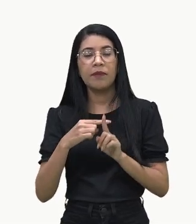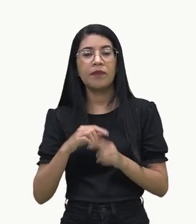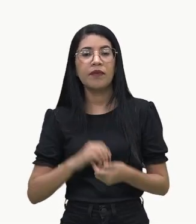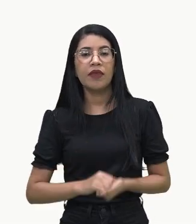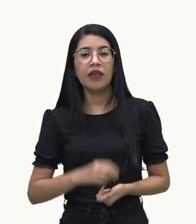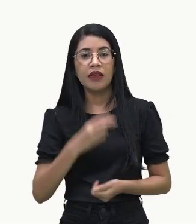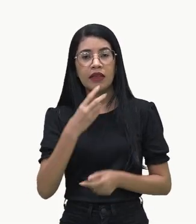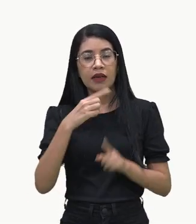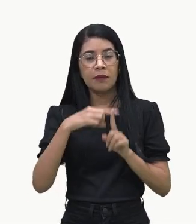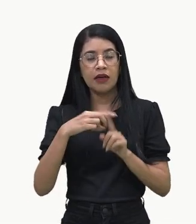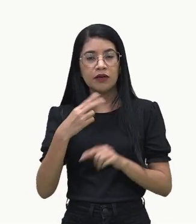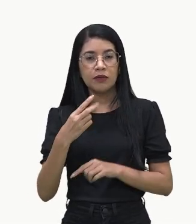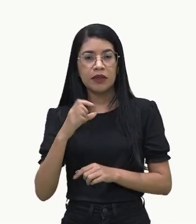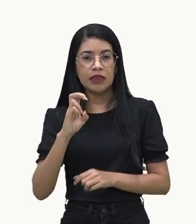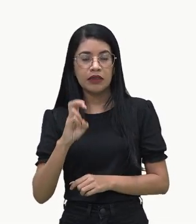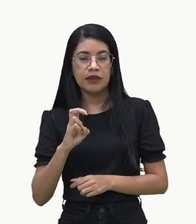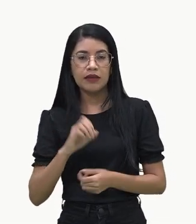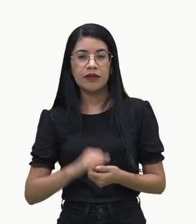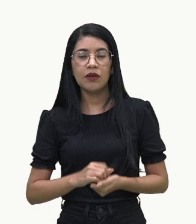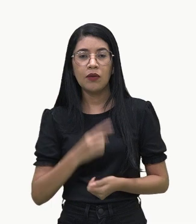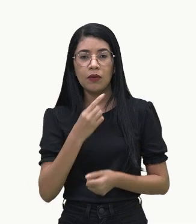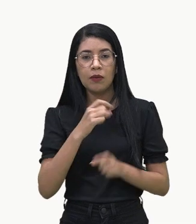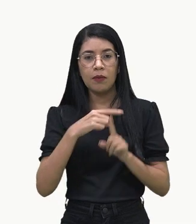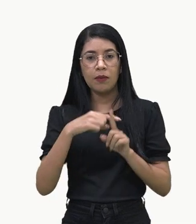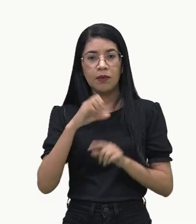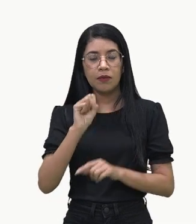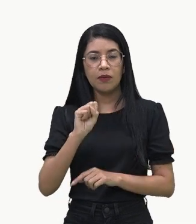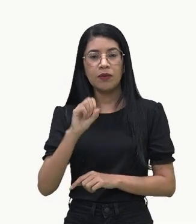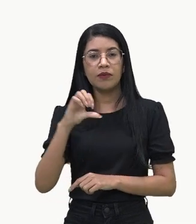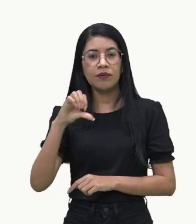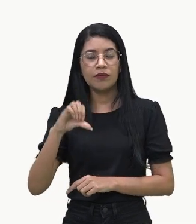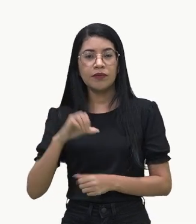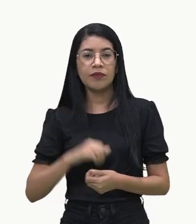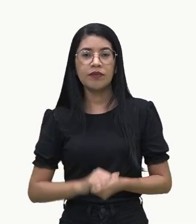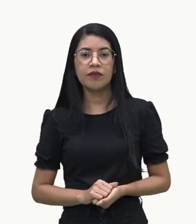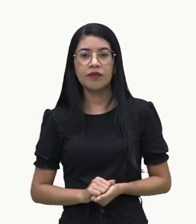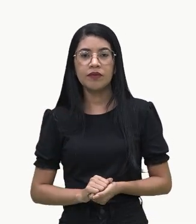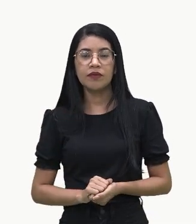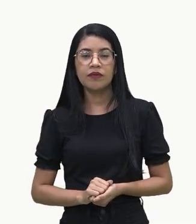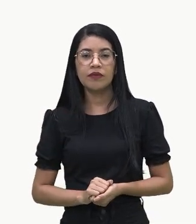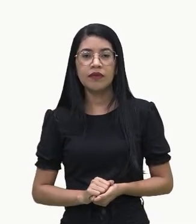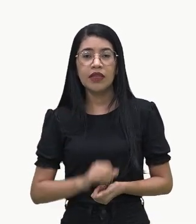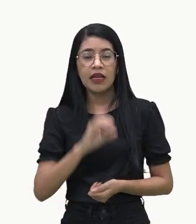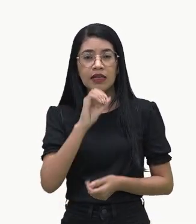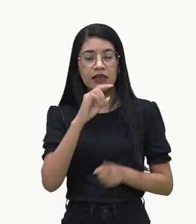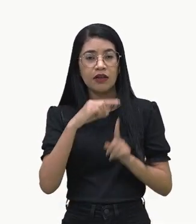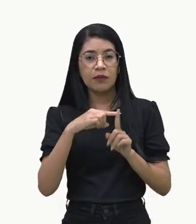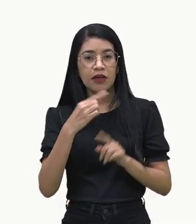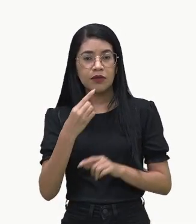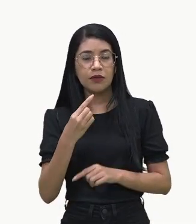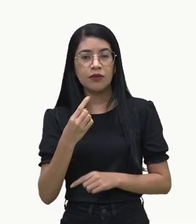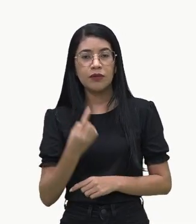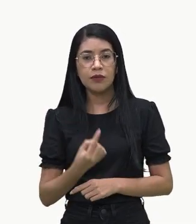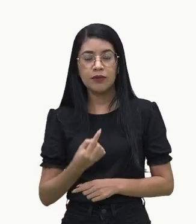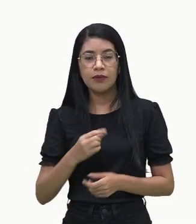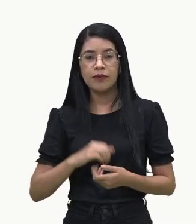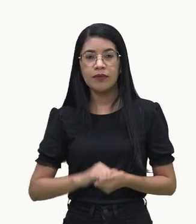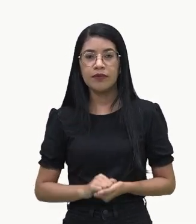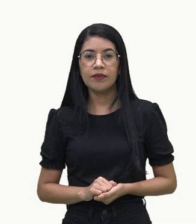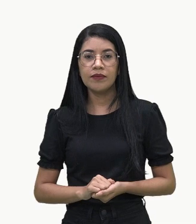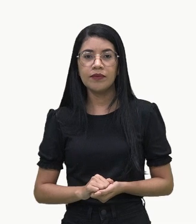2, 5, 1 mais 8, 9, 0 mais 1,